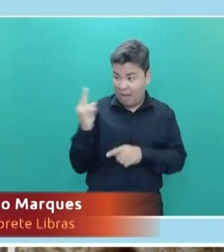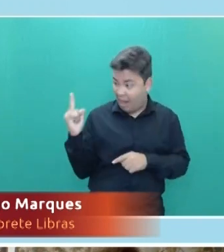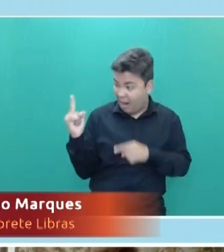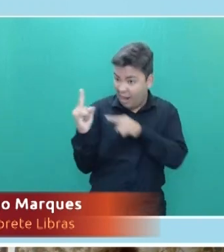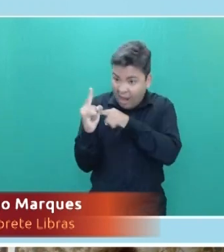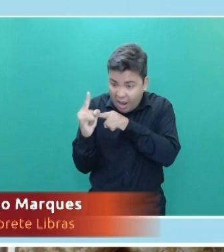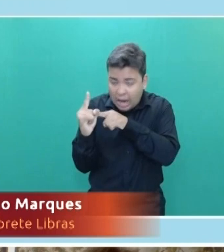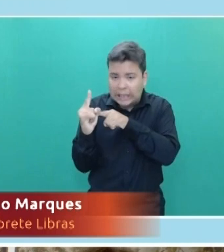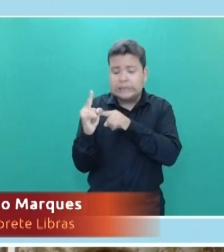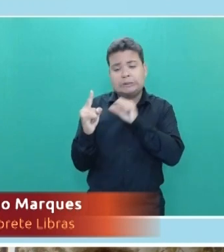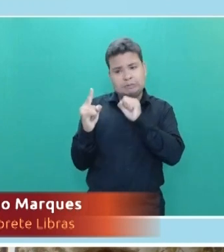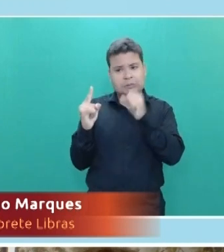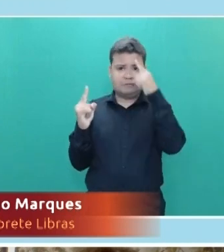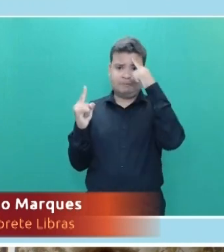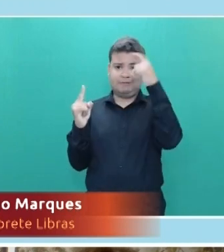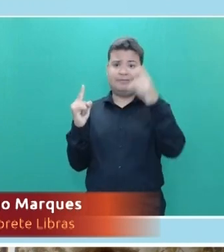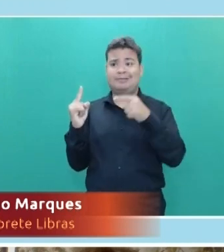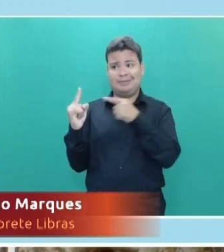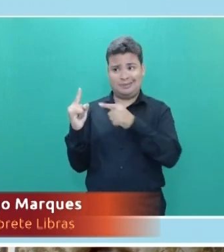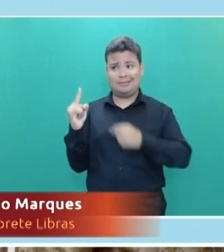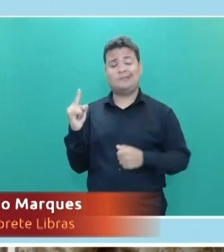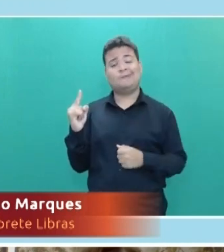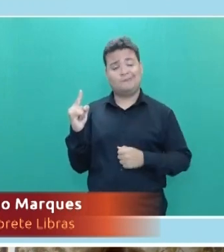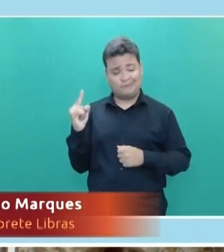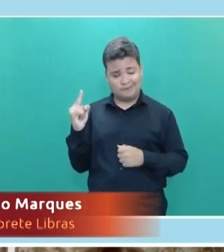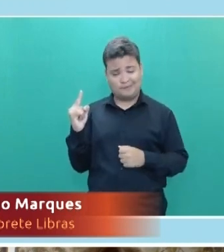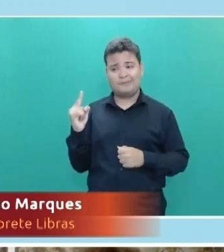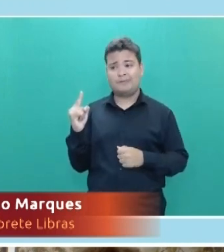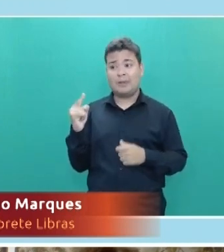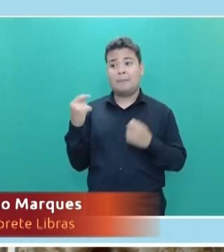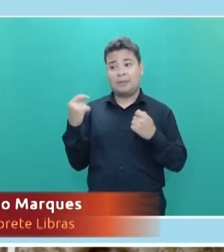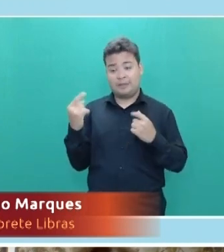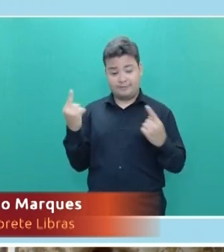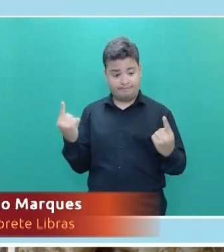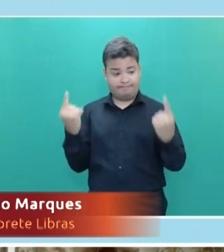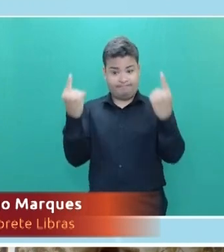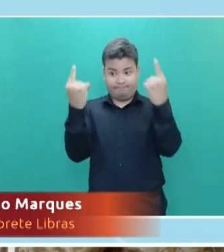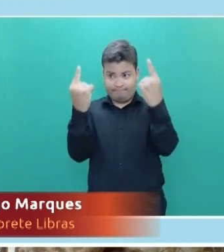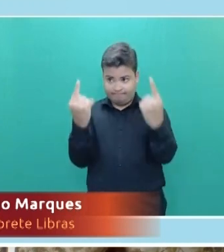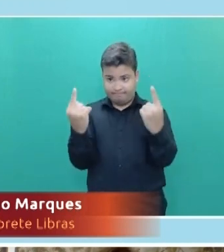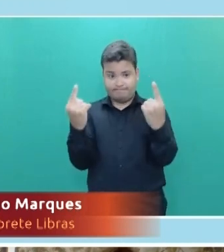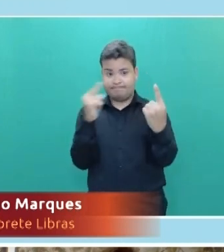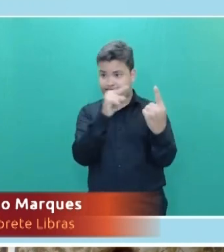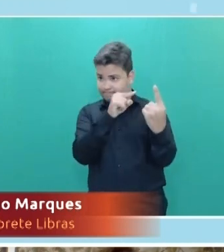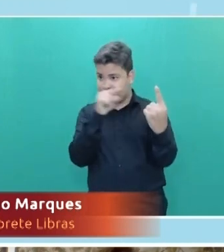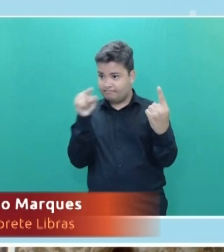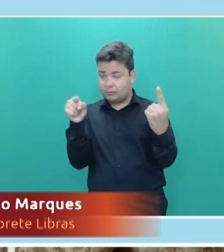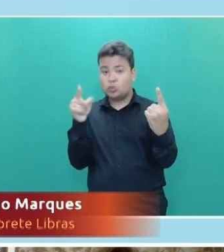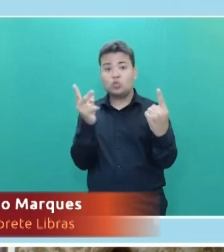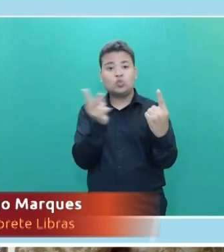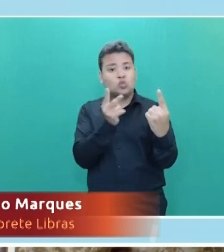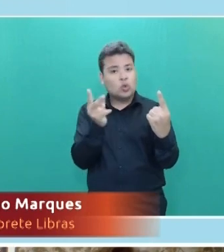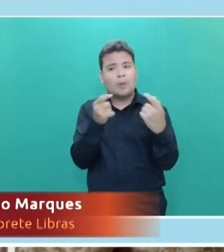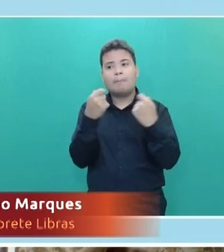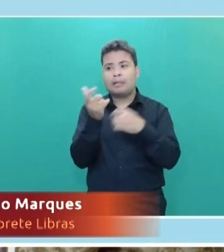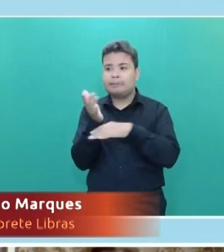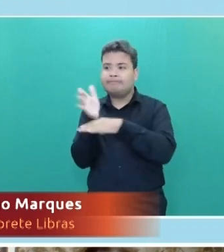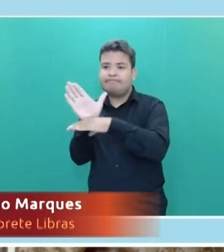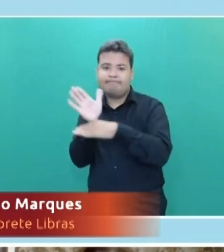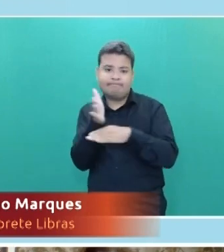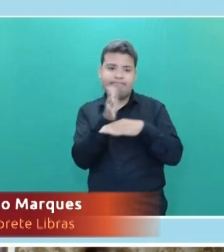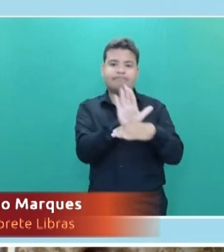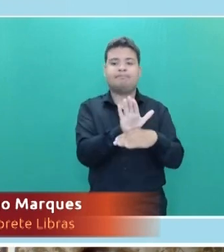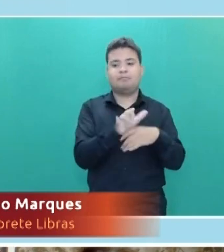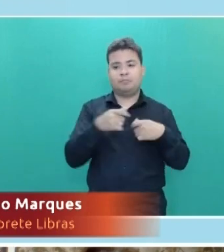uma pessoa violenta. Então, precisa ser, tanto um quanto o outro, precisa de suporte que a gente precisa. As